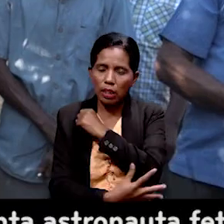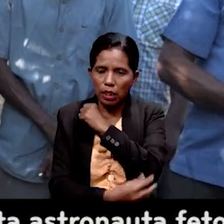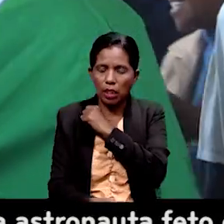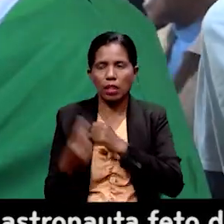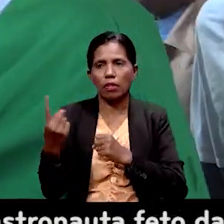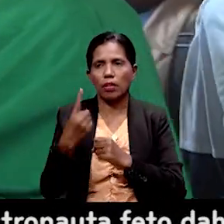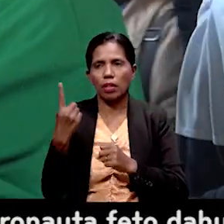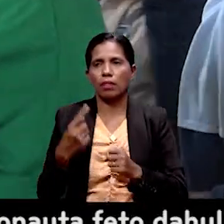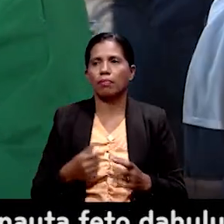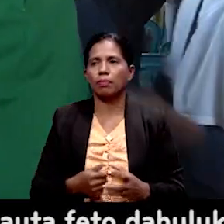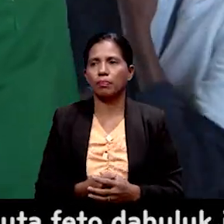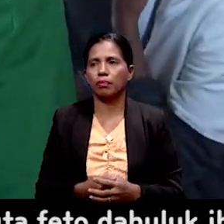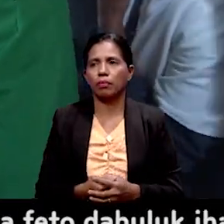makladia.